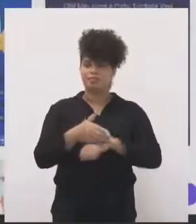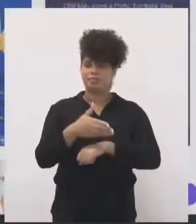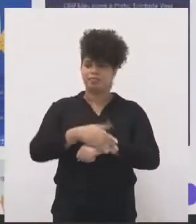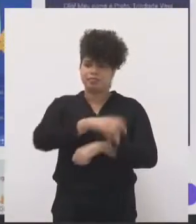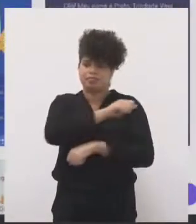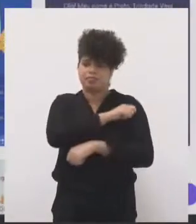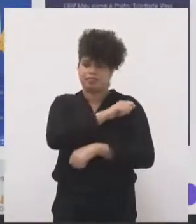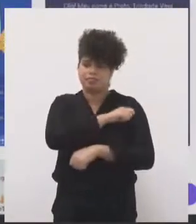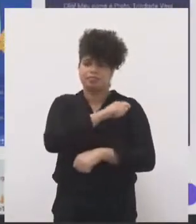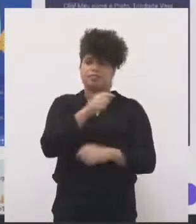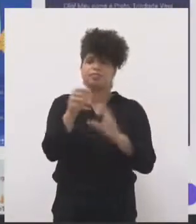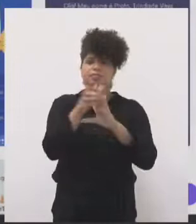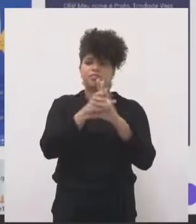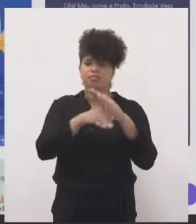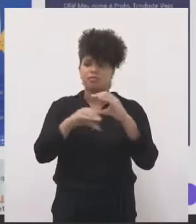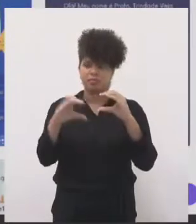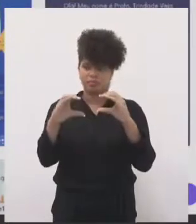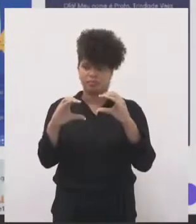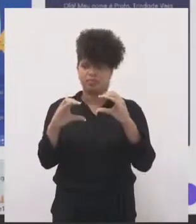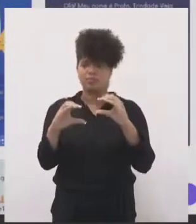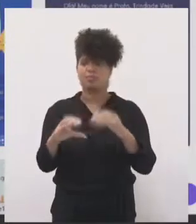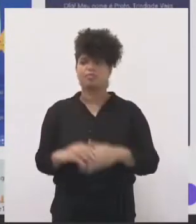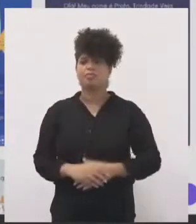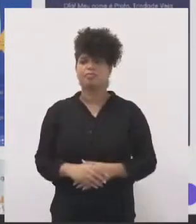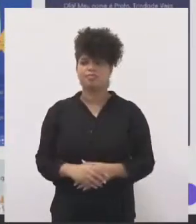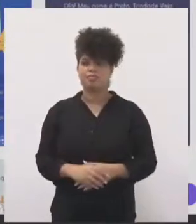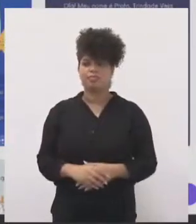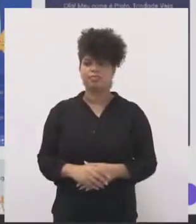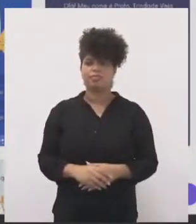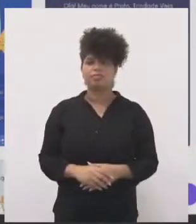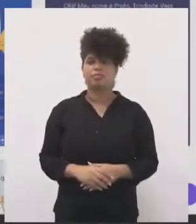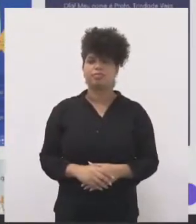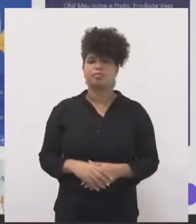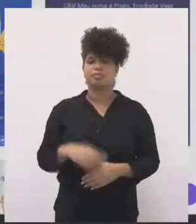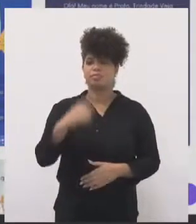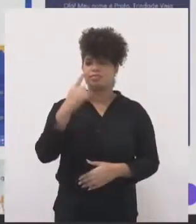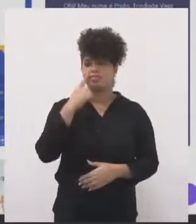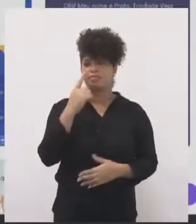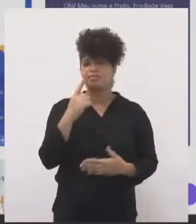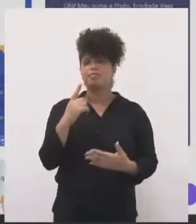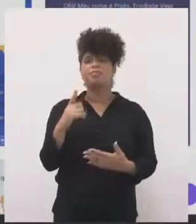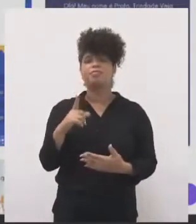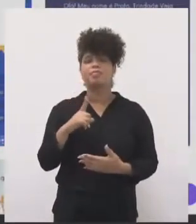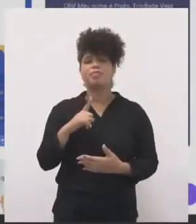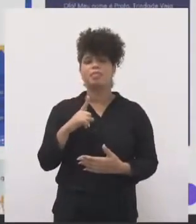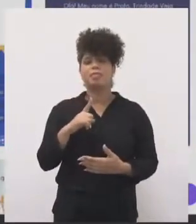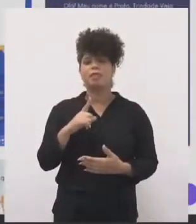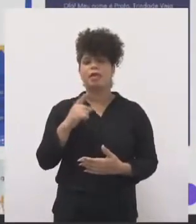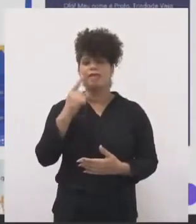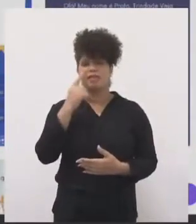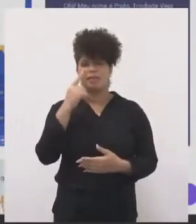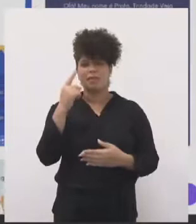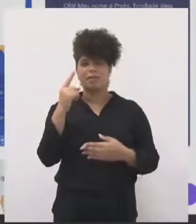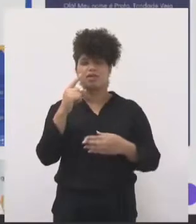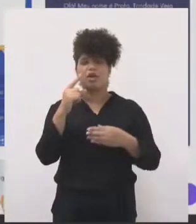poder fazer também esses trabalhinhos. Tem também aqueles cartões que a gente chama de